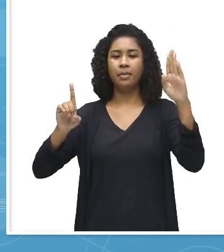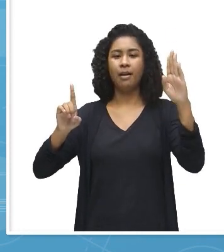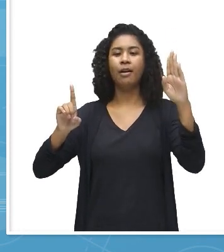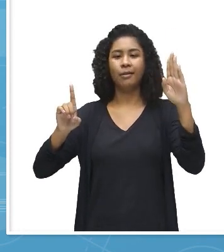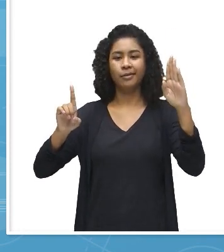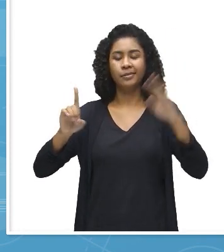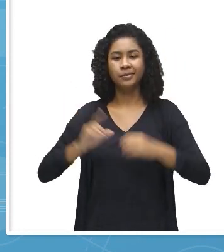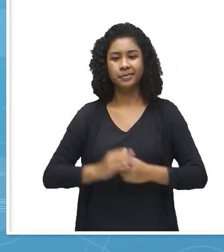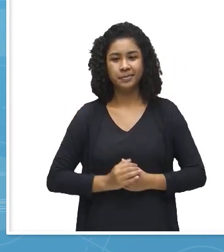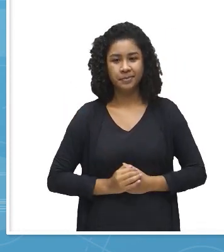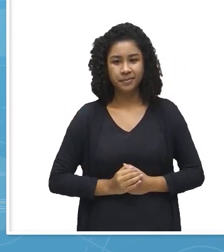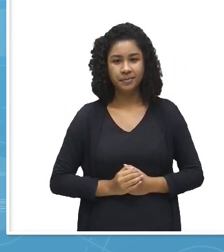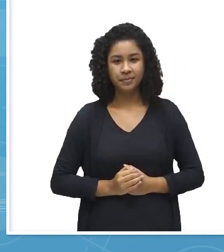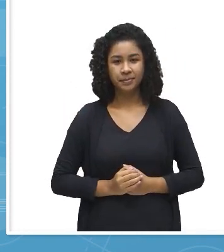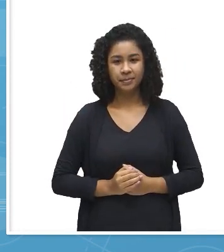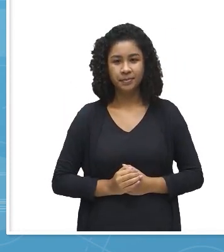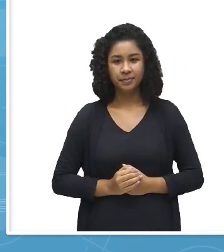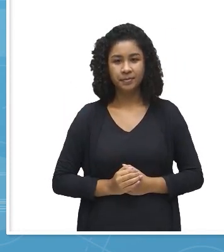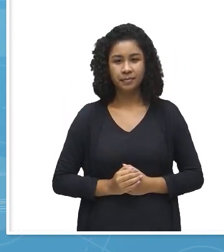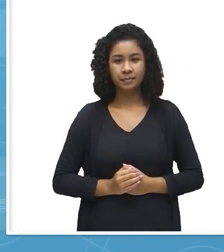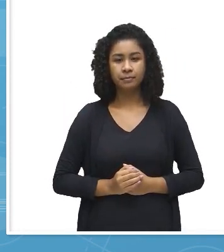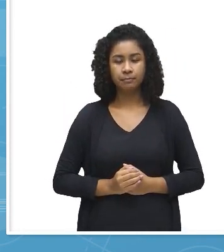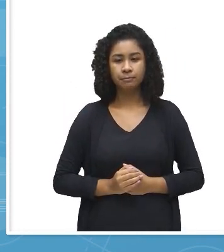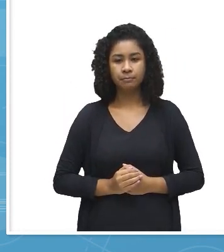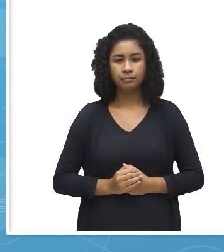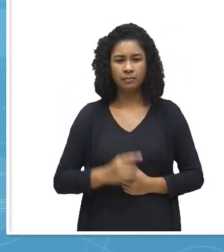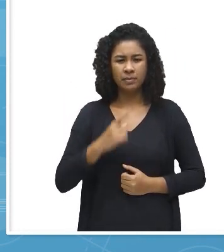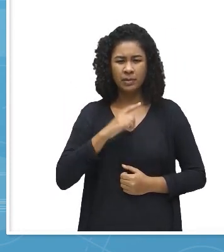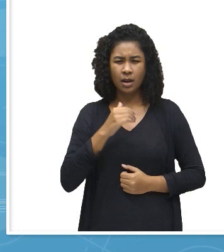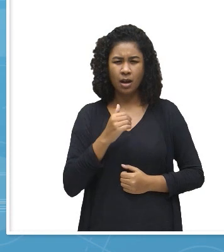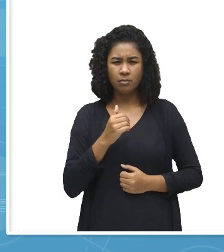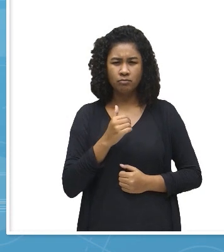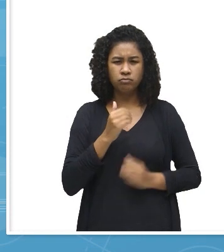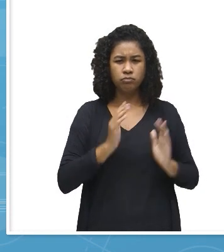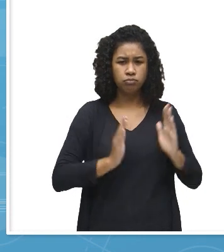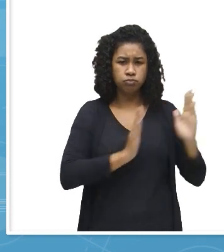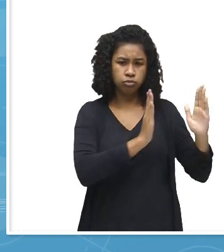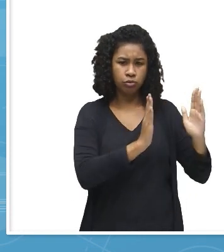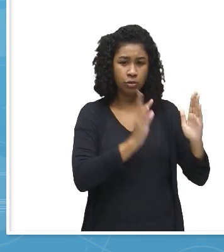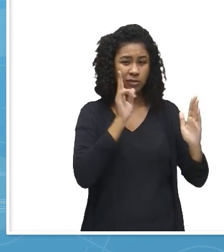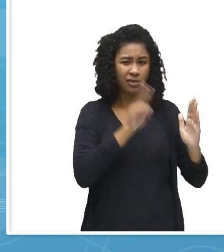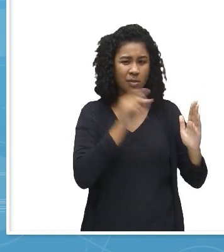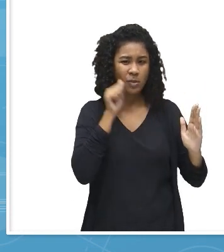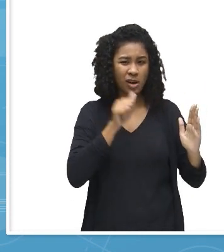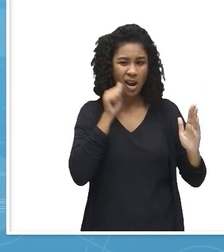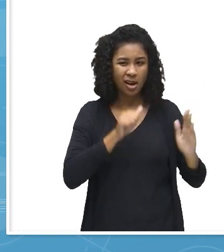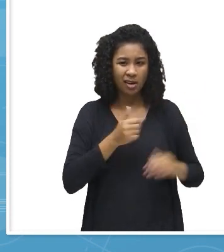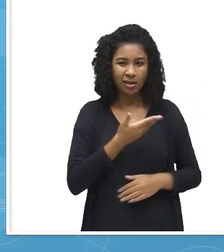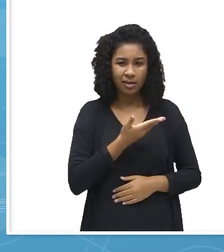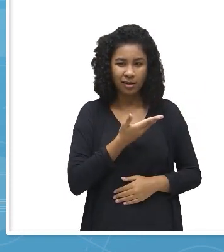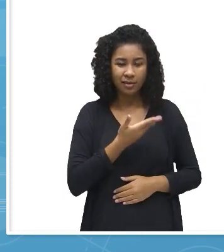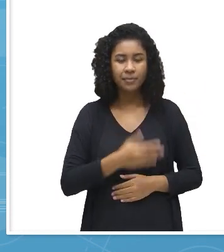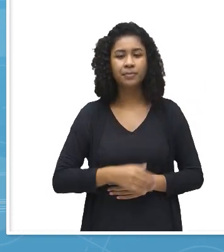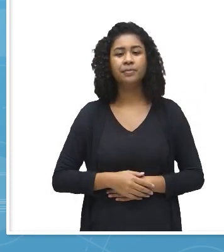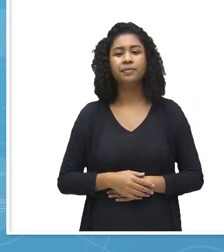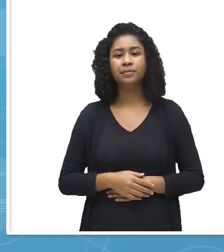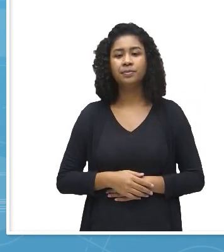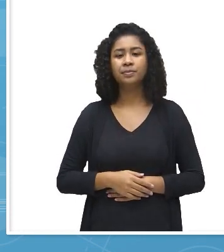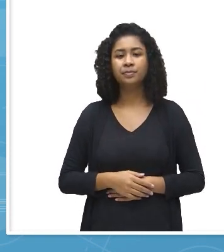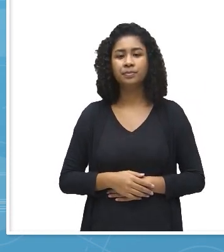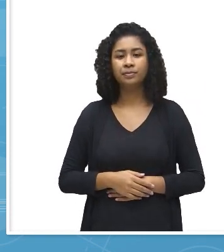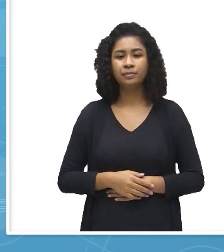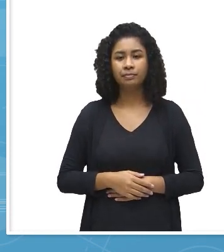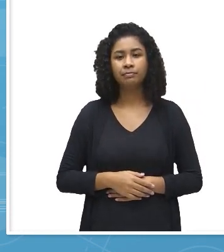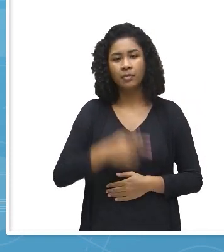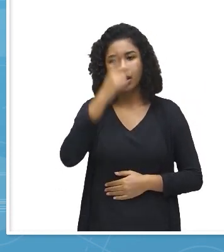principal divindade. E a gente vai ver que ao lado da figura de Odin tem aí uma mulher. Essa mulher, muitos chamam